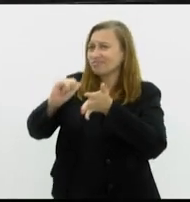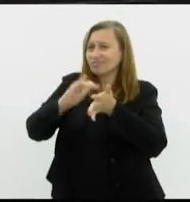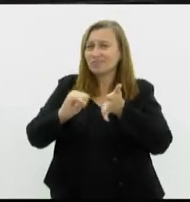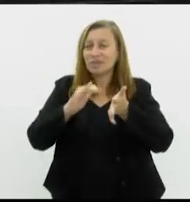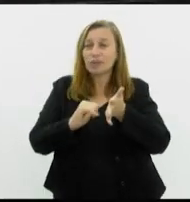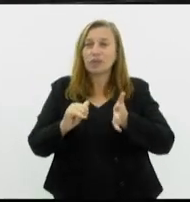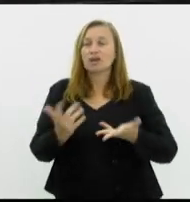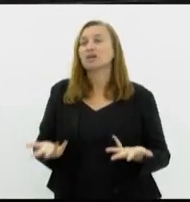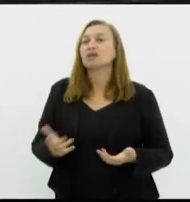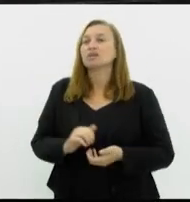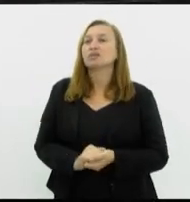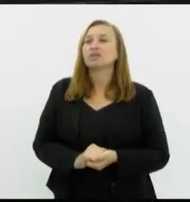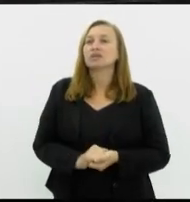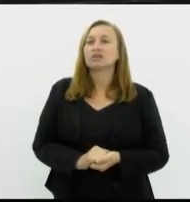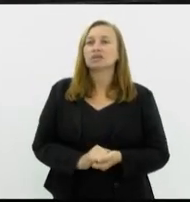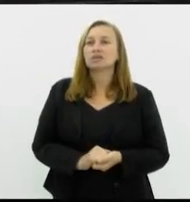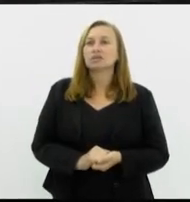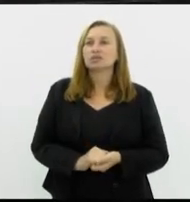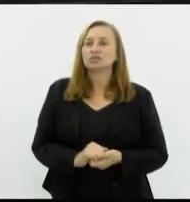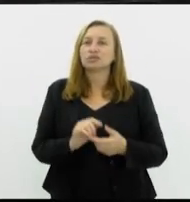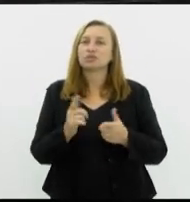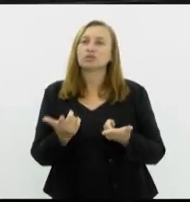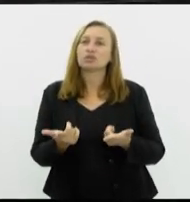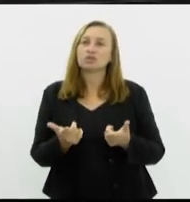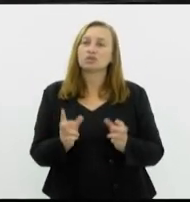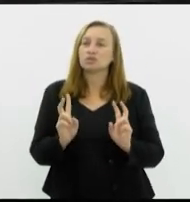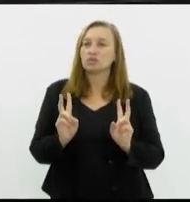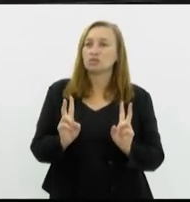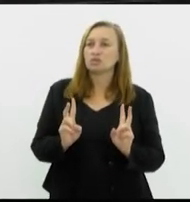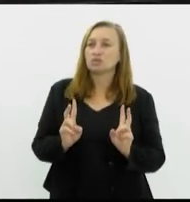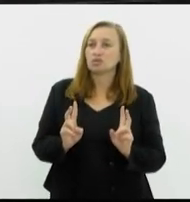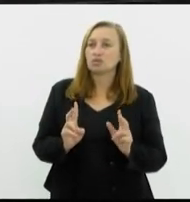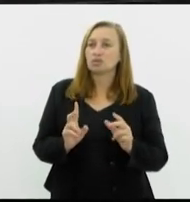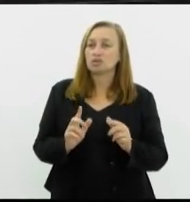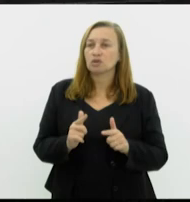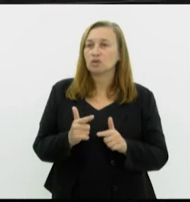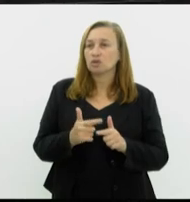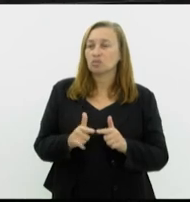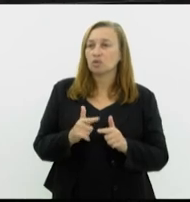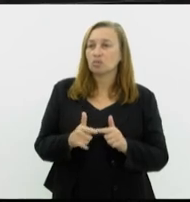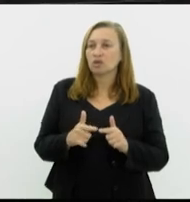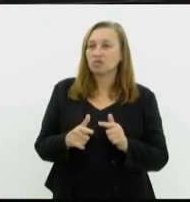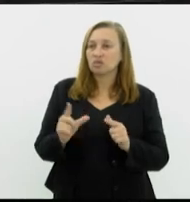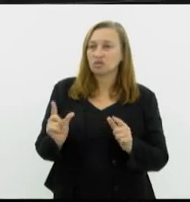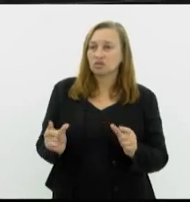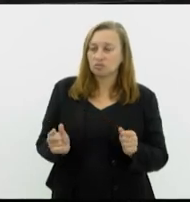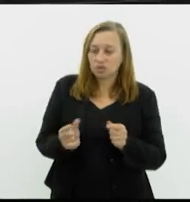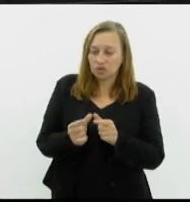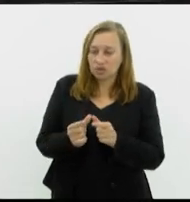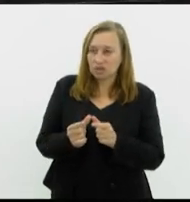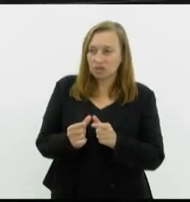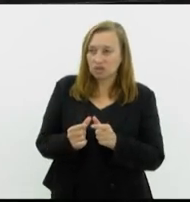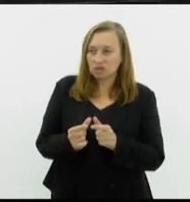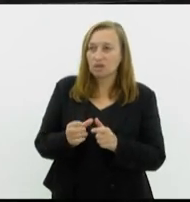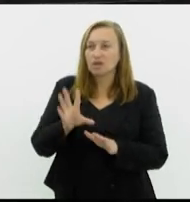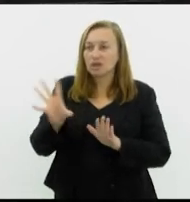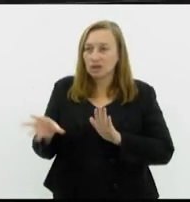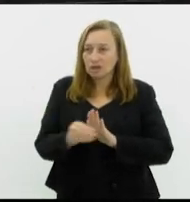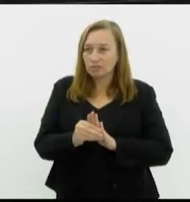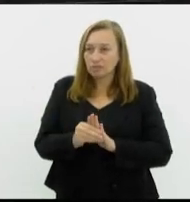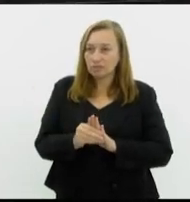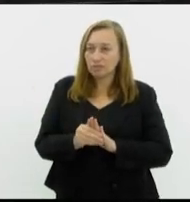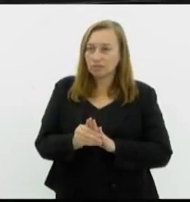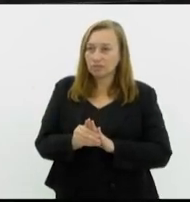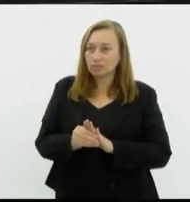os aspectos menores das emendas impositivas. Porque sempre se pega